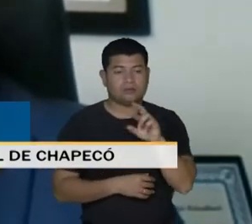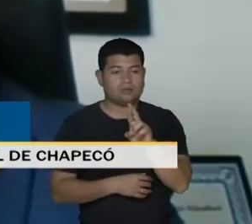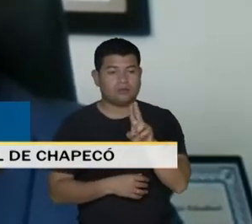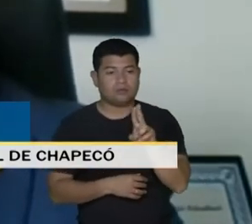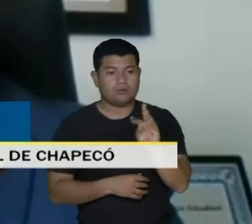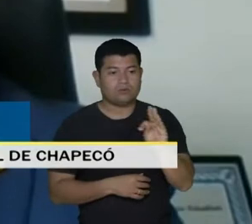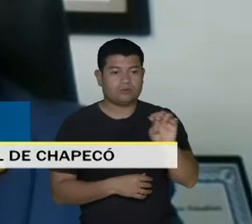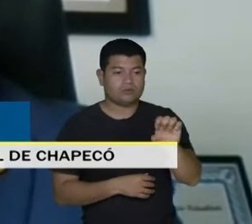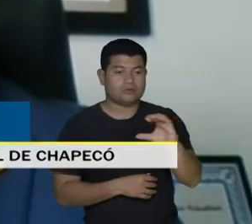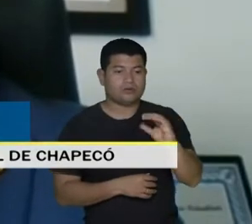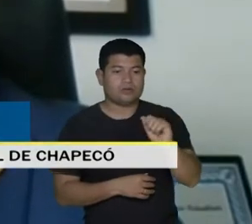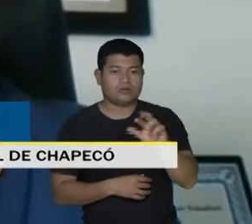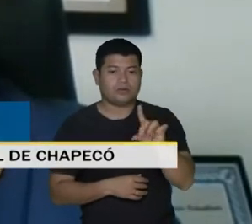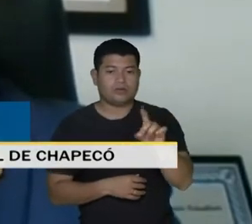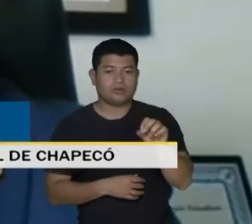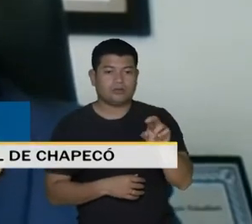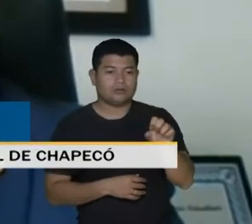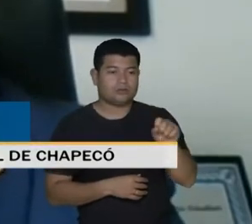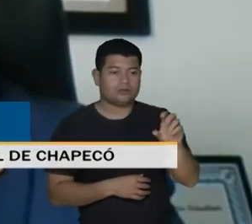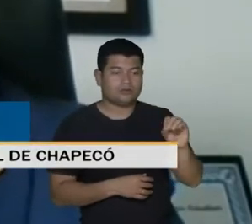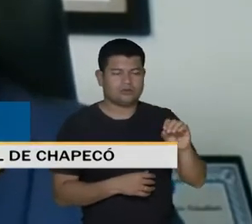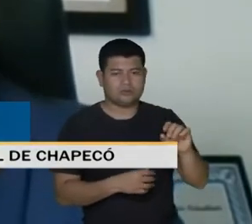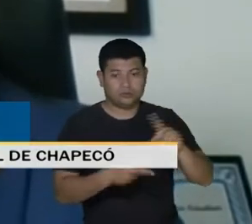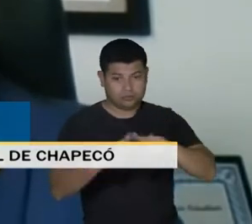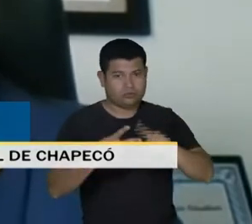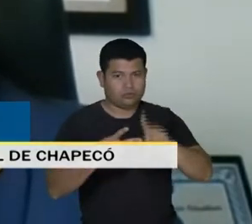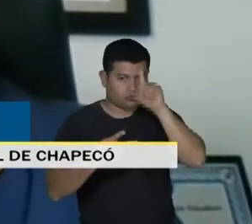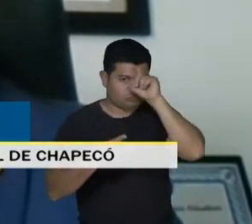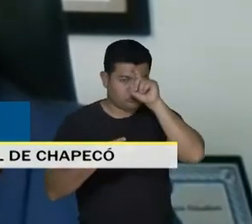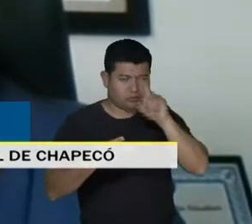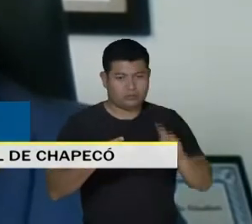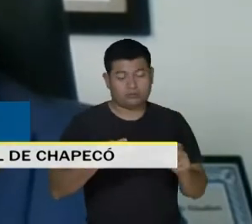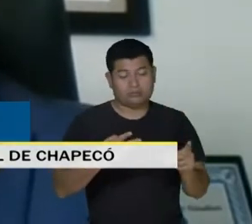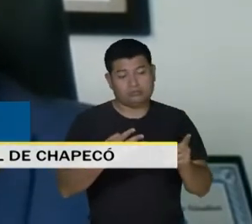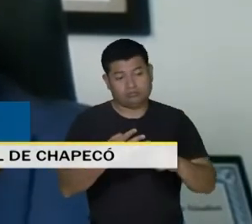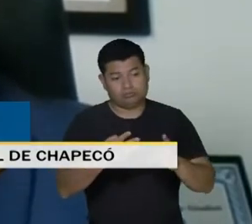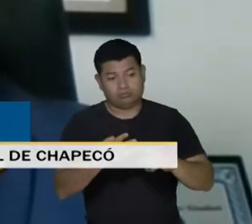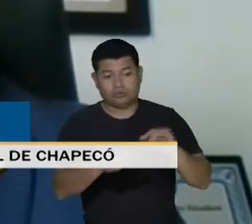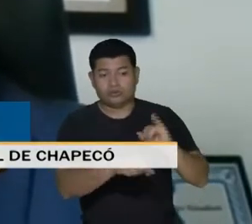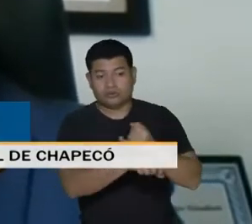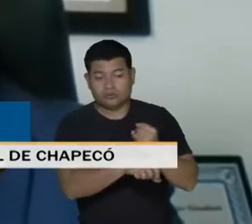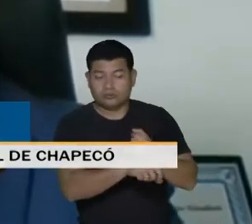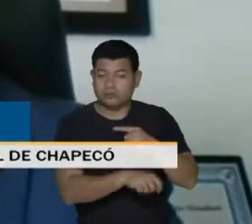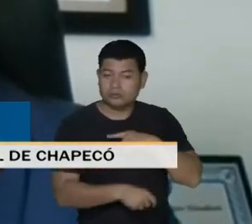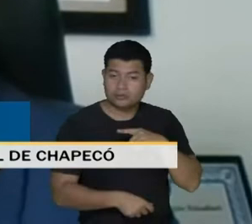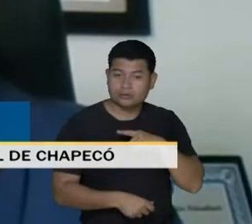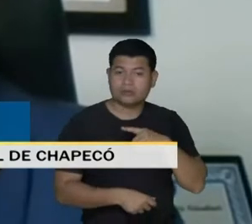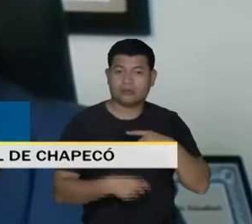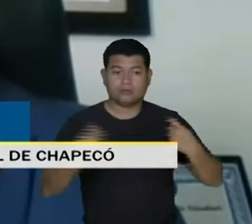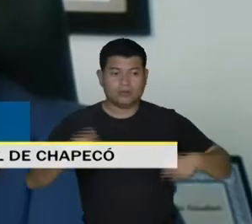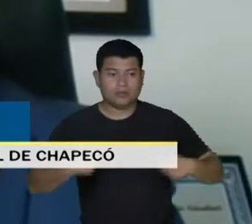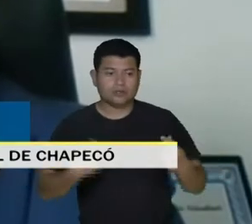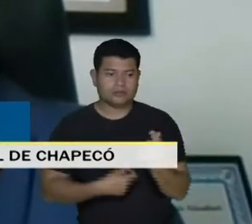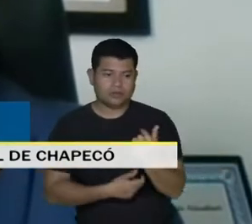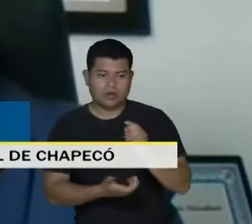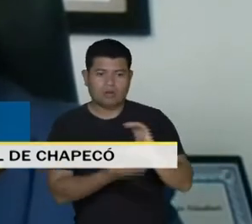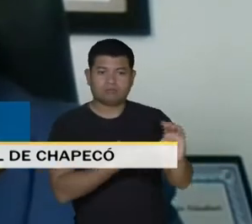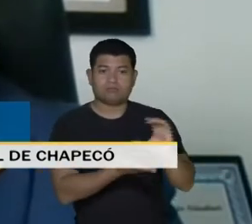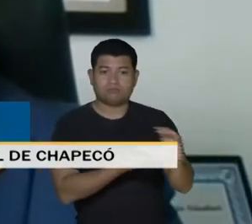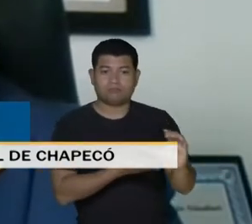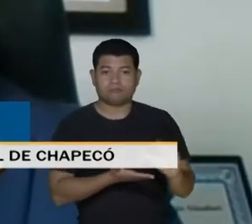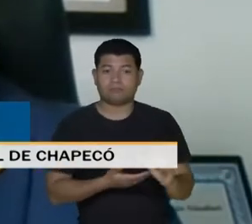temos outros hospitais, Joinville, Criciúma, que precisam de recursos. Mas